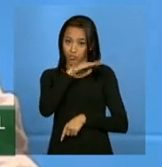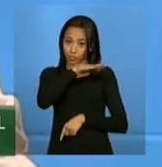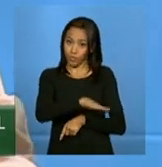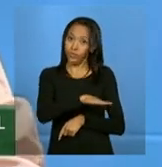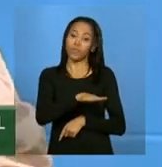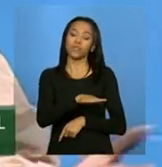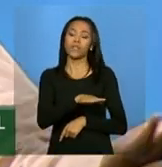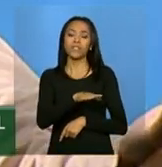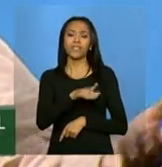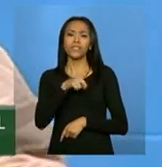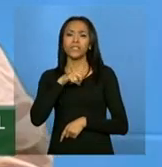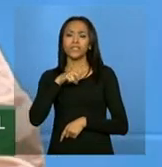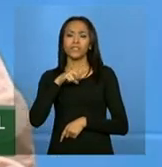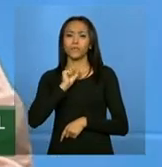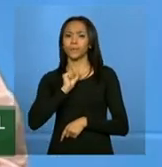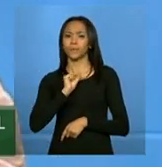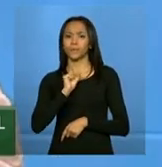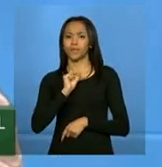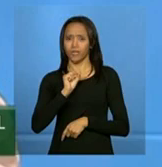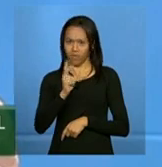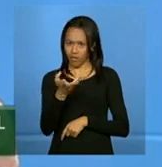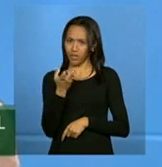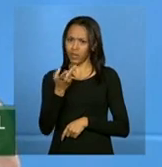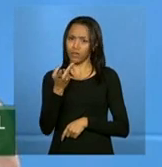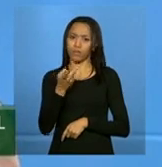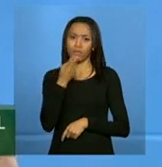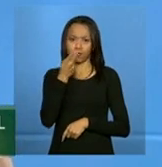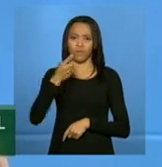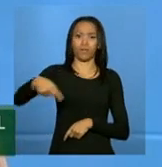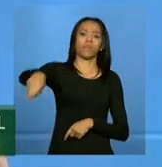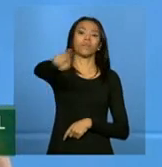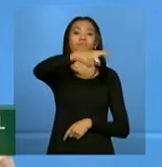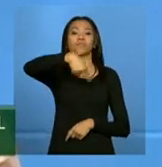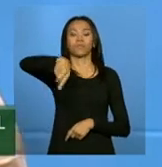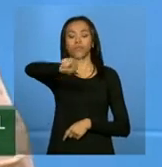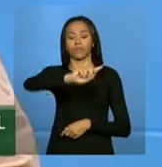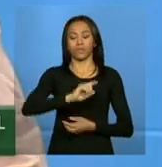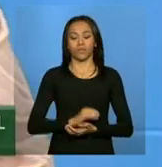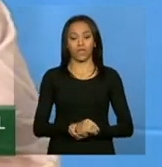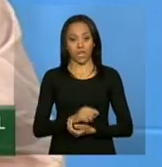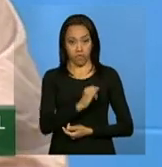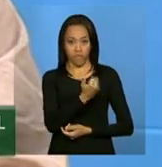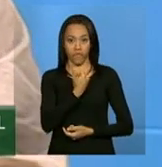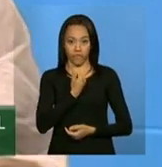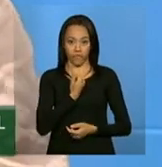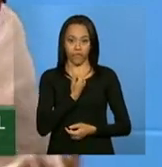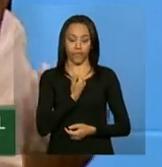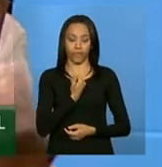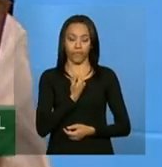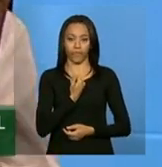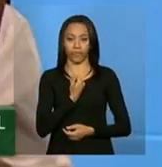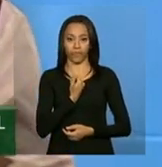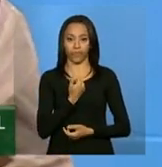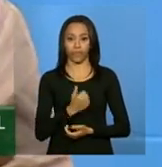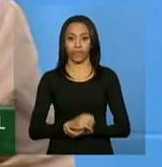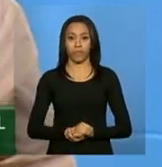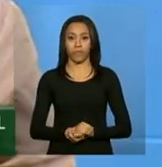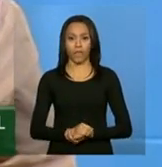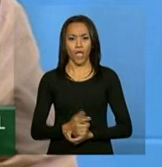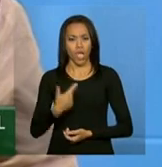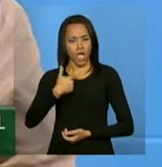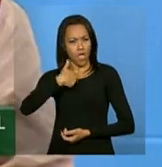tinha uma questão que eu gostaria de trazer a todos aqui agora. Ele disse,